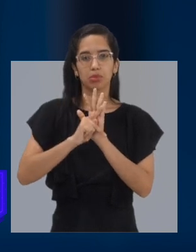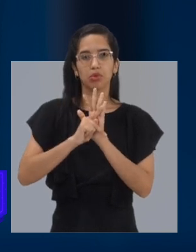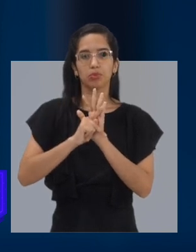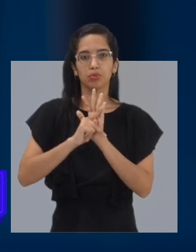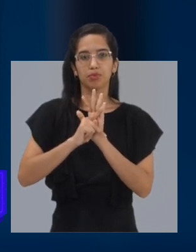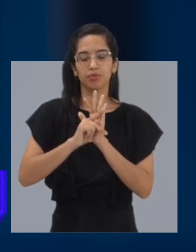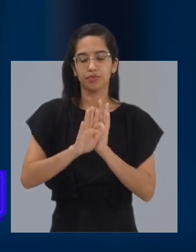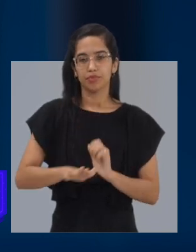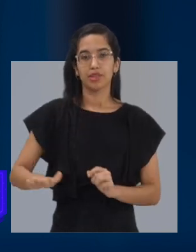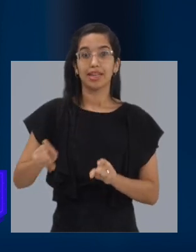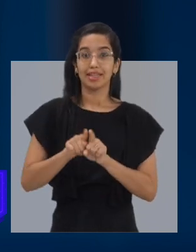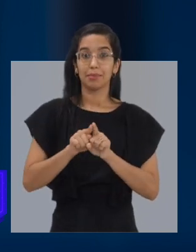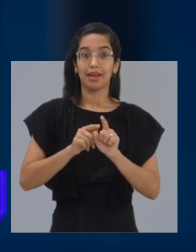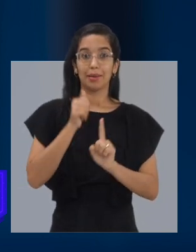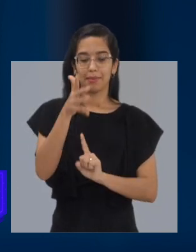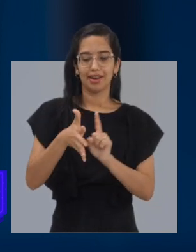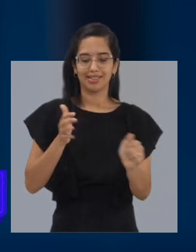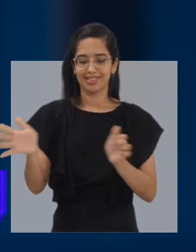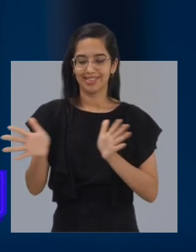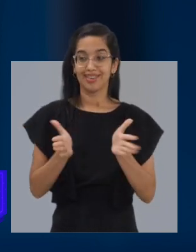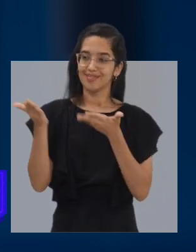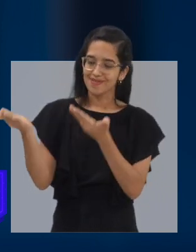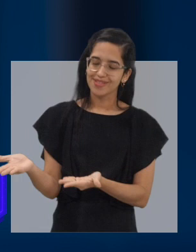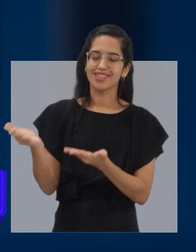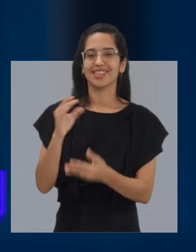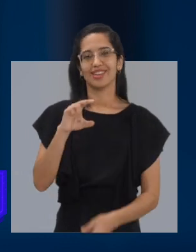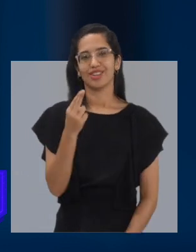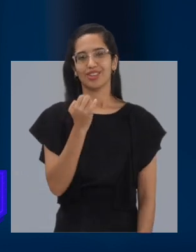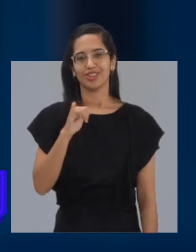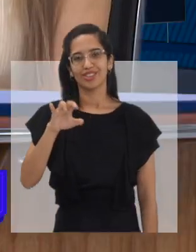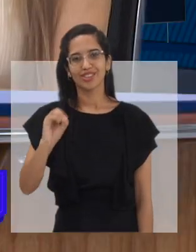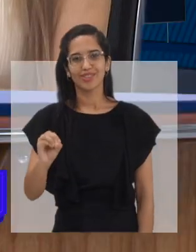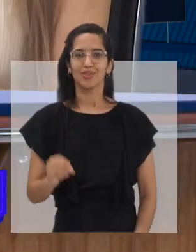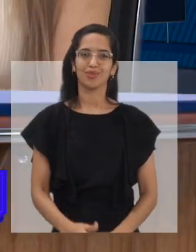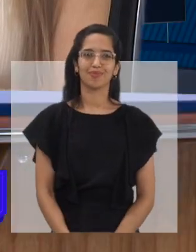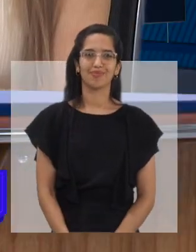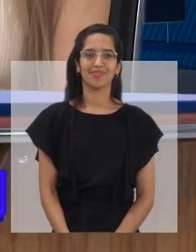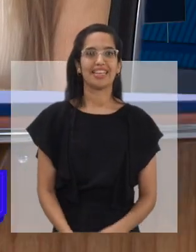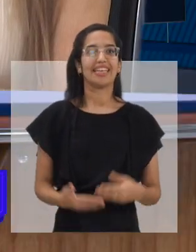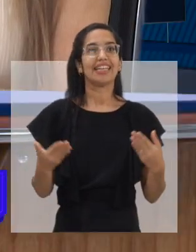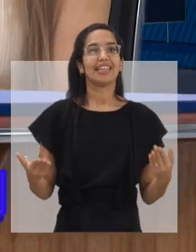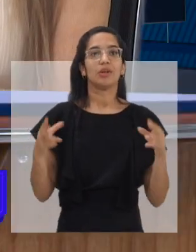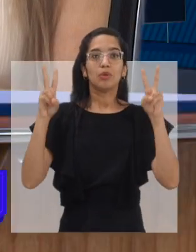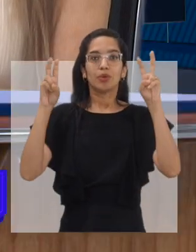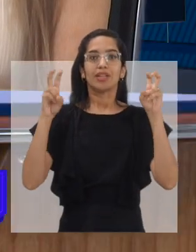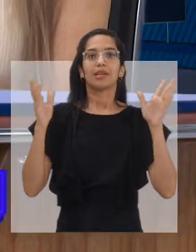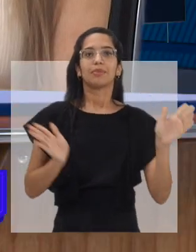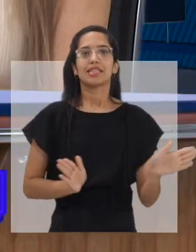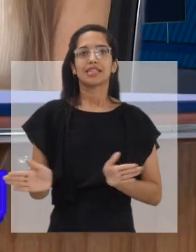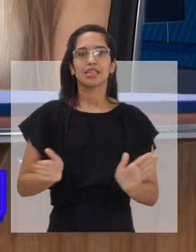palestra com acessibilidade, que é com o senhor aqui. Bom, sobre acessibilidade, nós